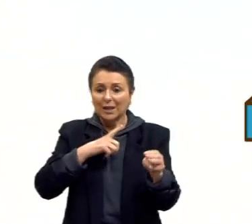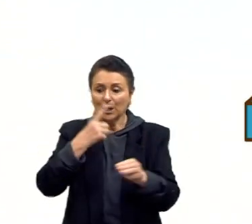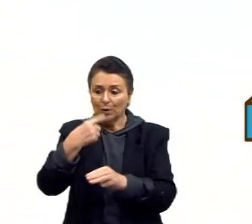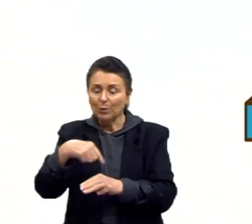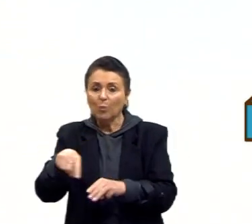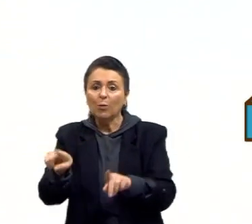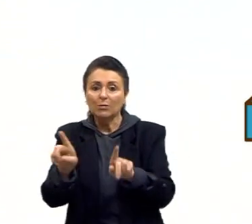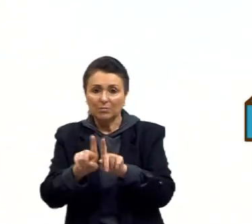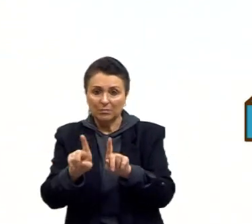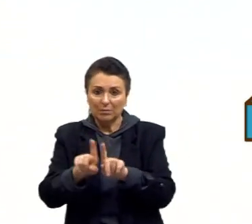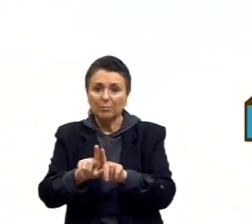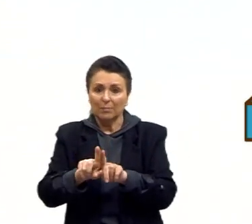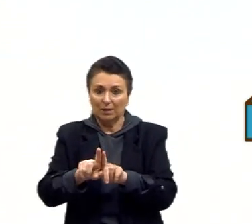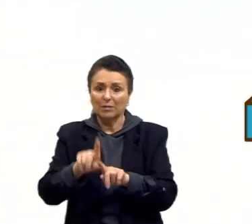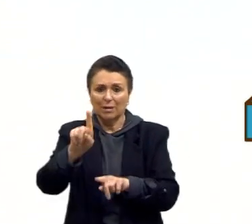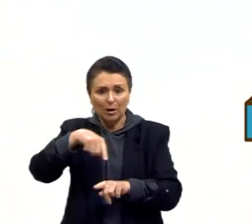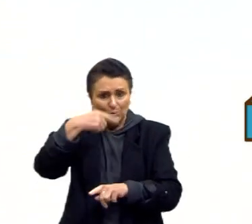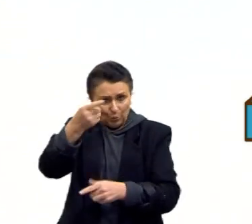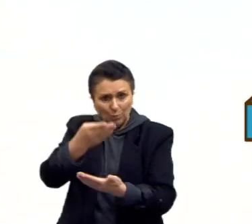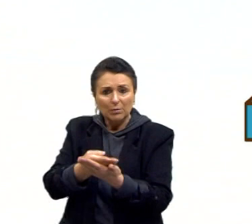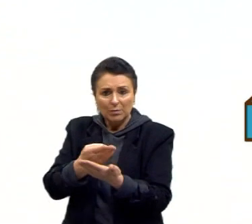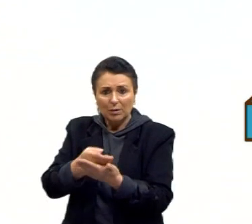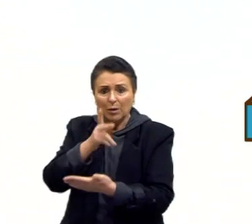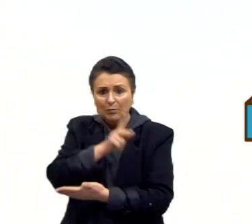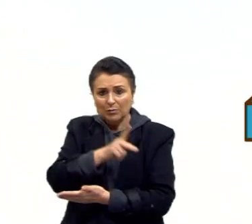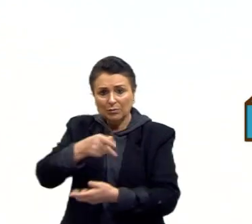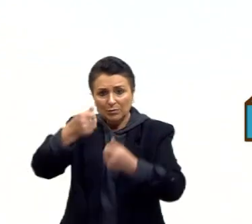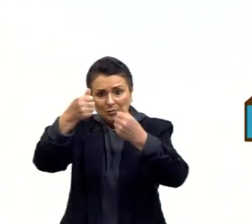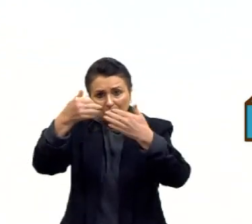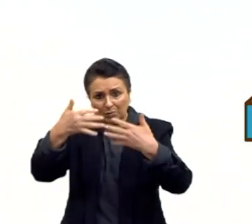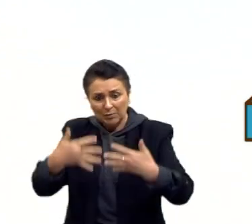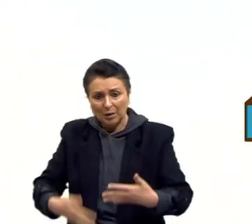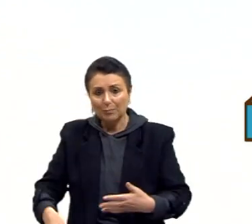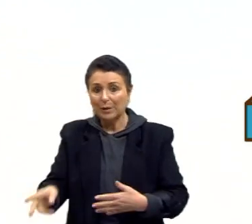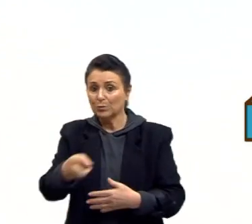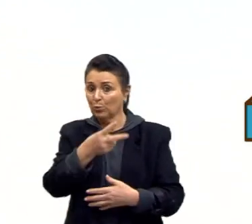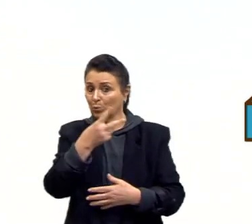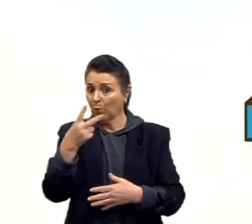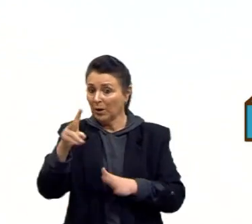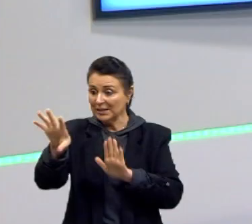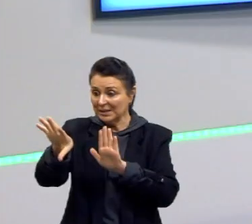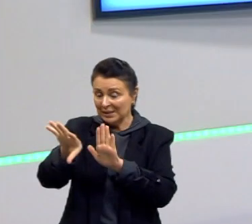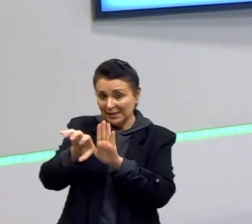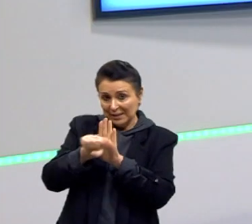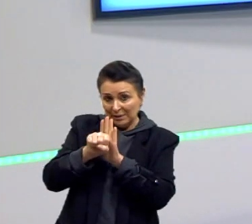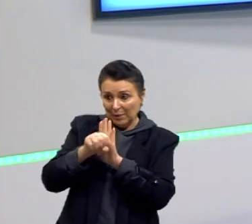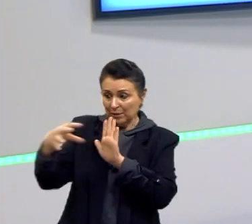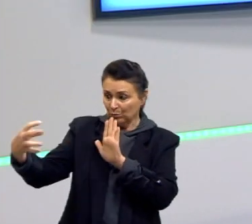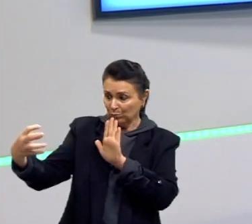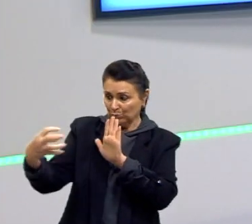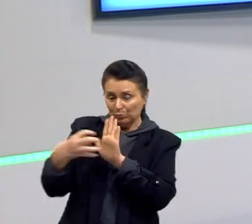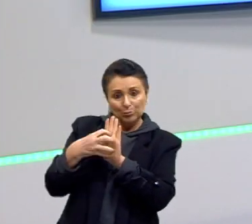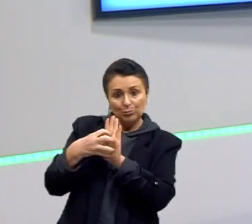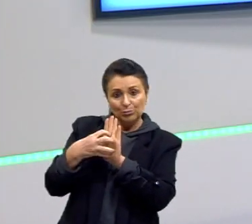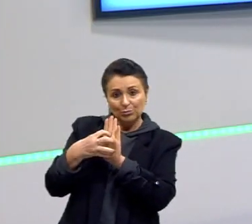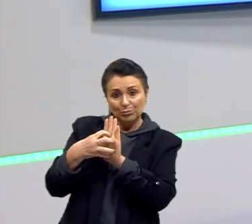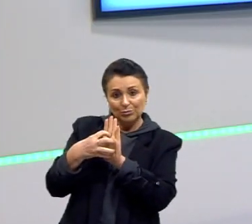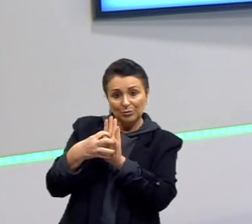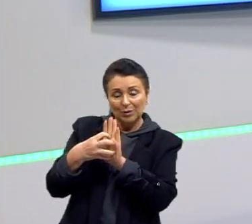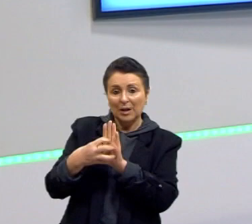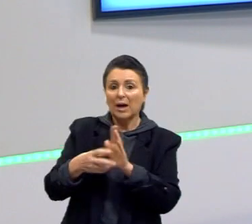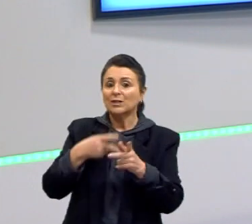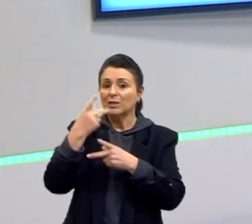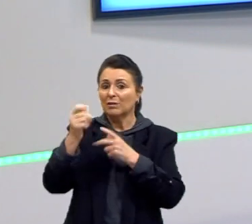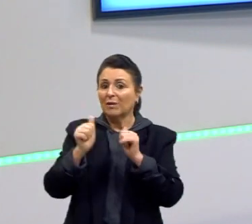existem outras a gente vai ver nas nossas próximas aulas mas quando a gente está falando de dois ímãs especificamente a gente pode considerar então